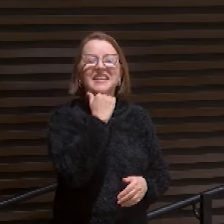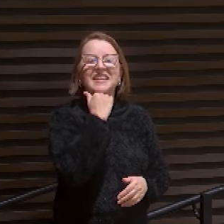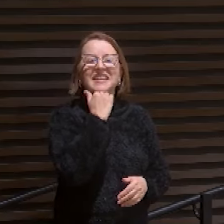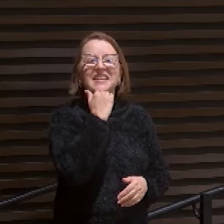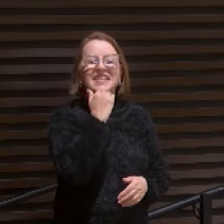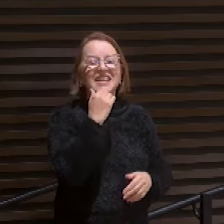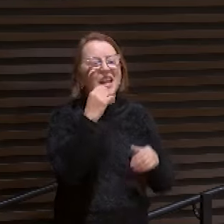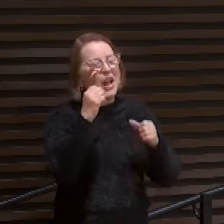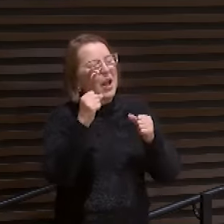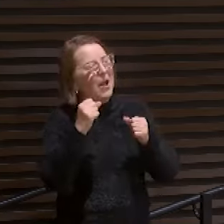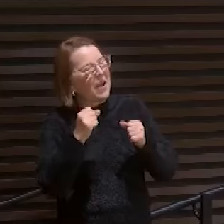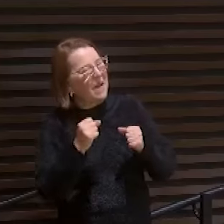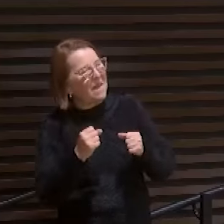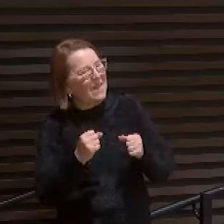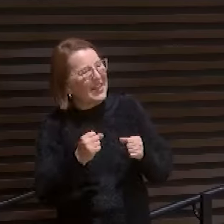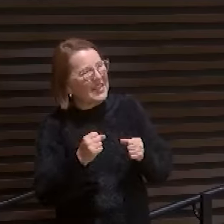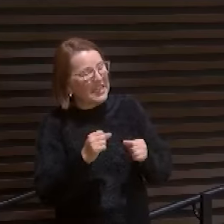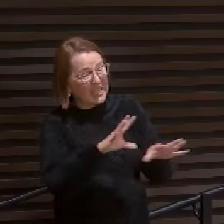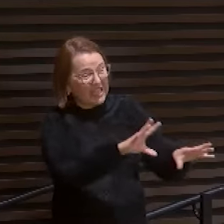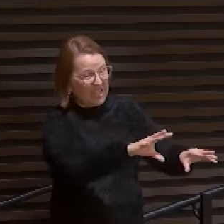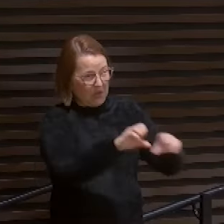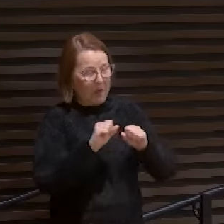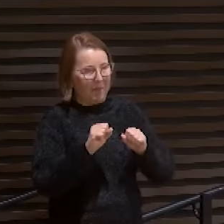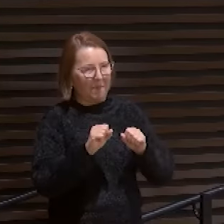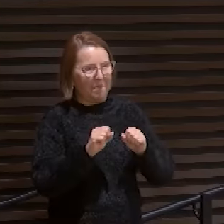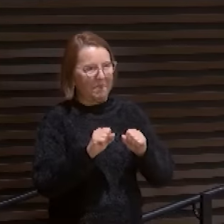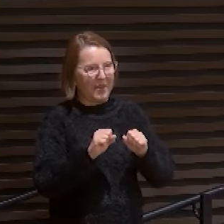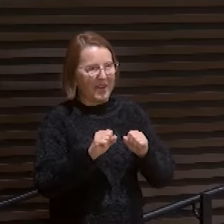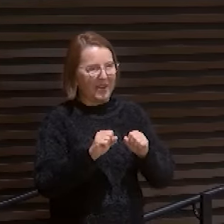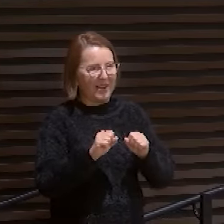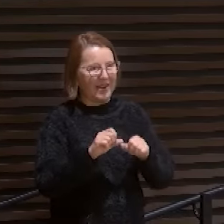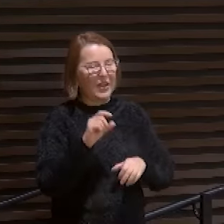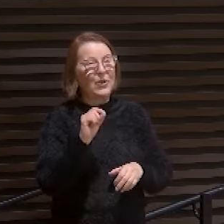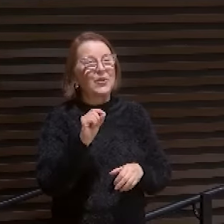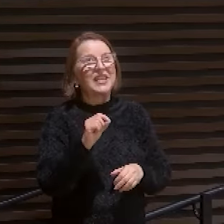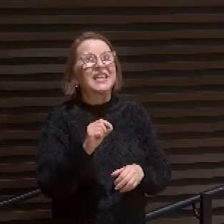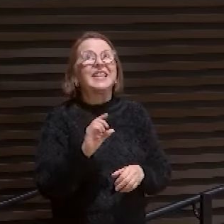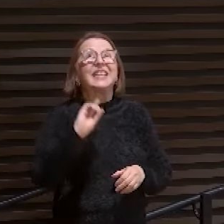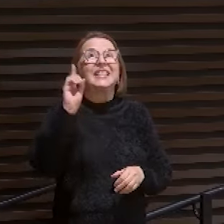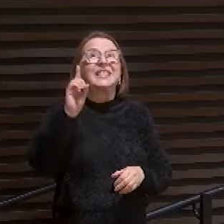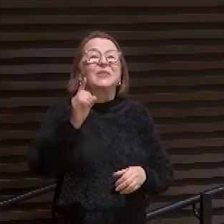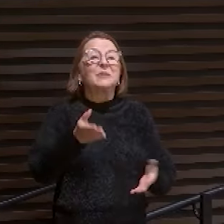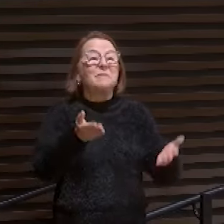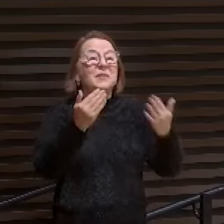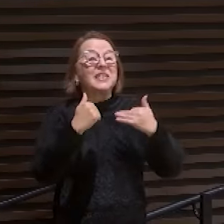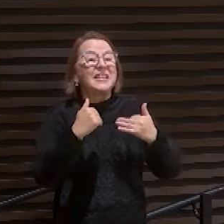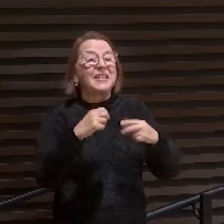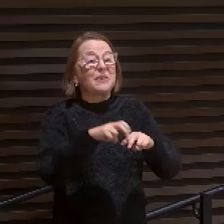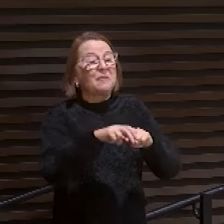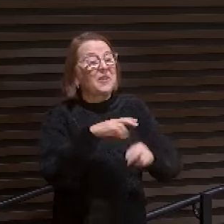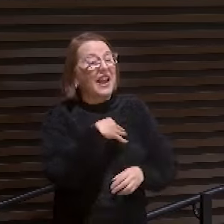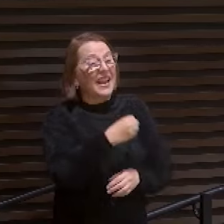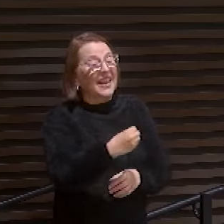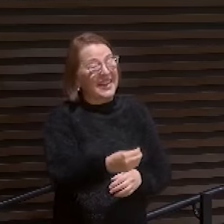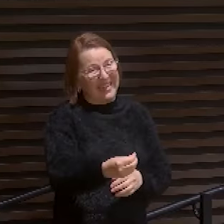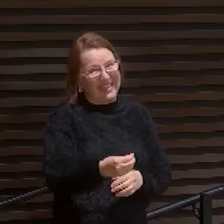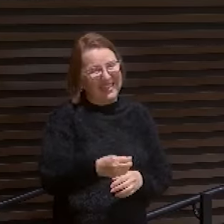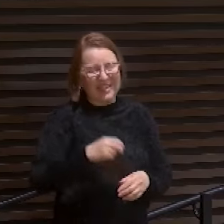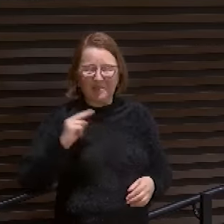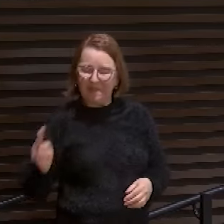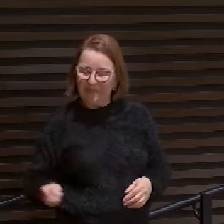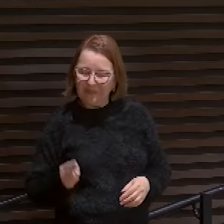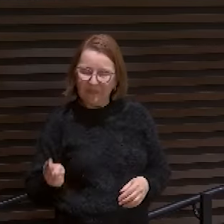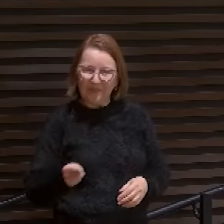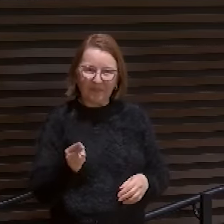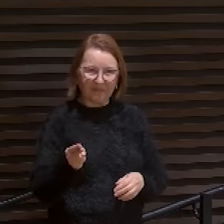pode tomar aquilo que Deus me deu de herança. É uma herança durável,